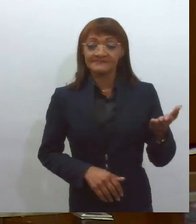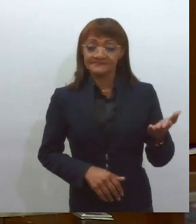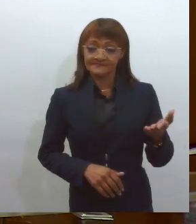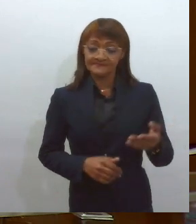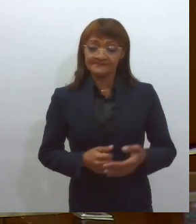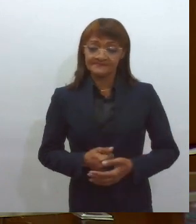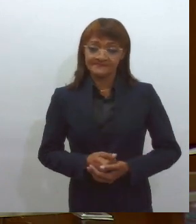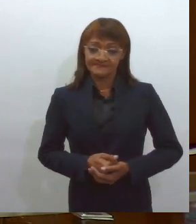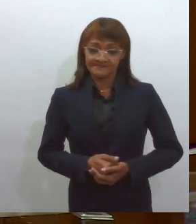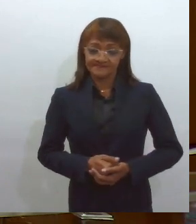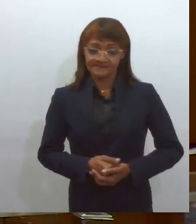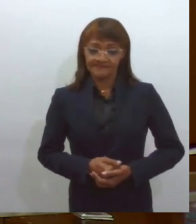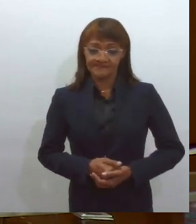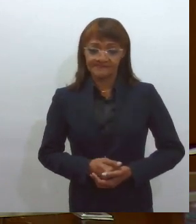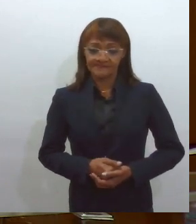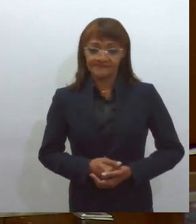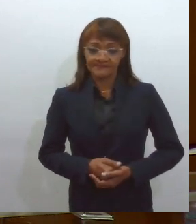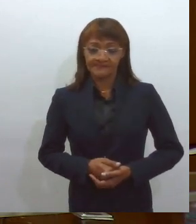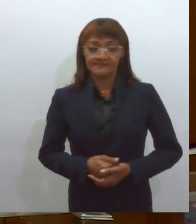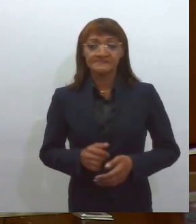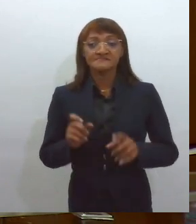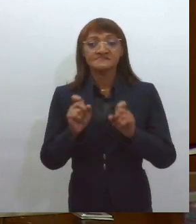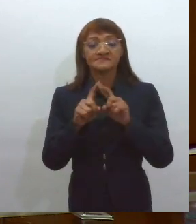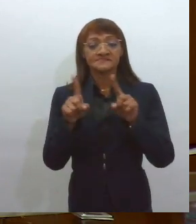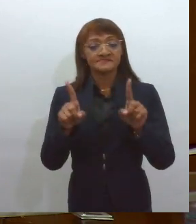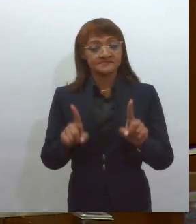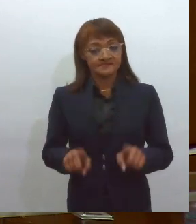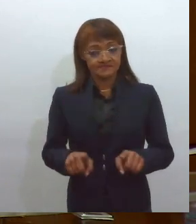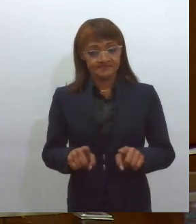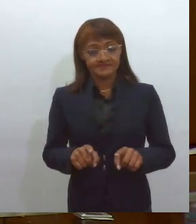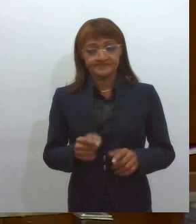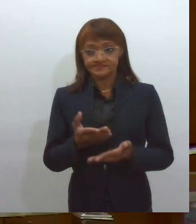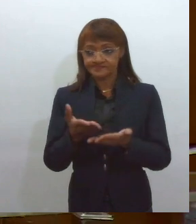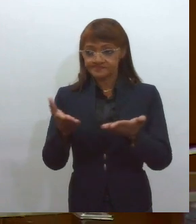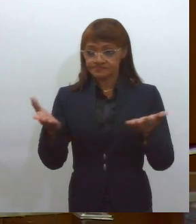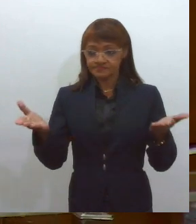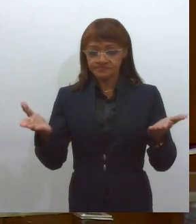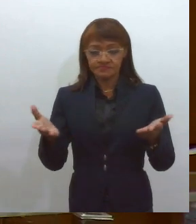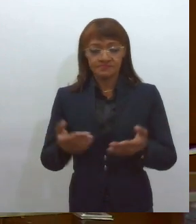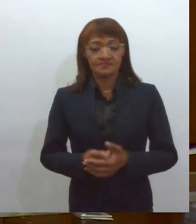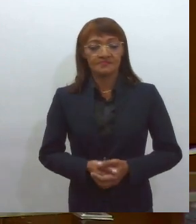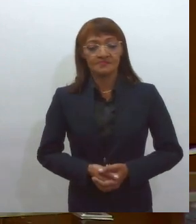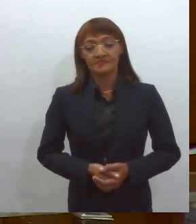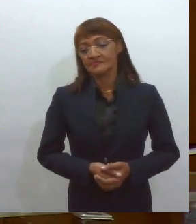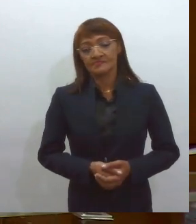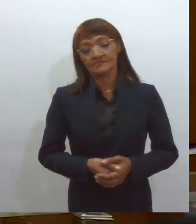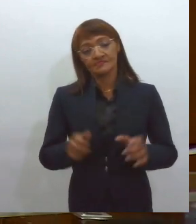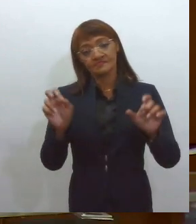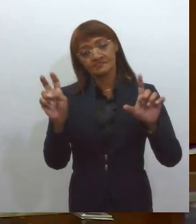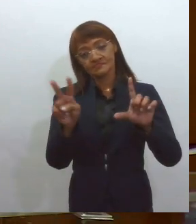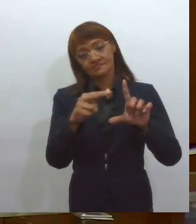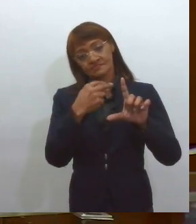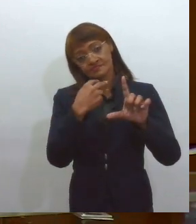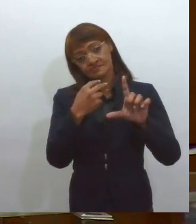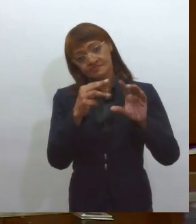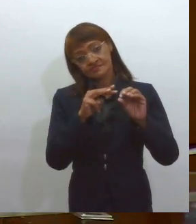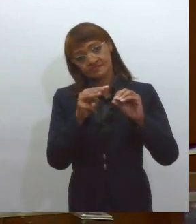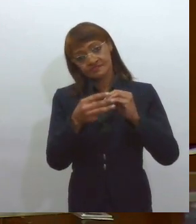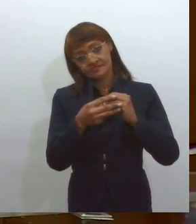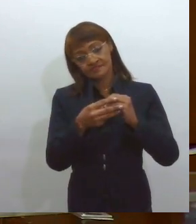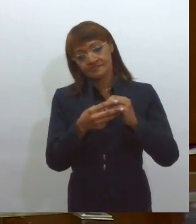servidores e a todos que assistem aí pela TV ales senhor presidente hoje